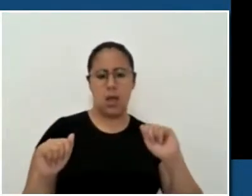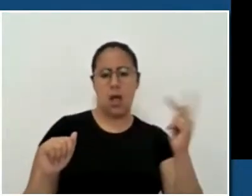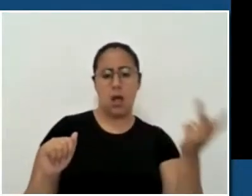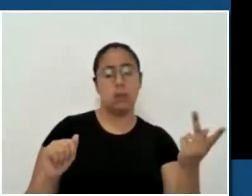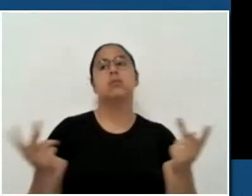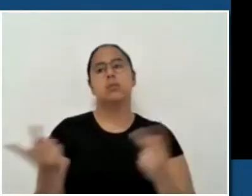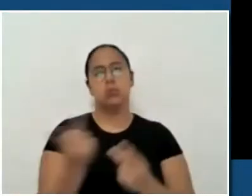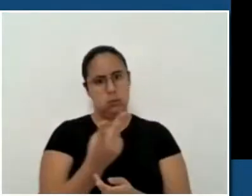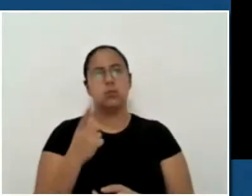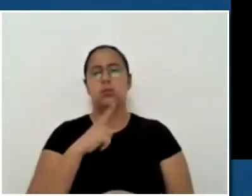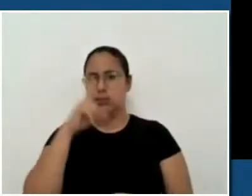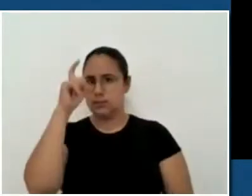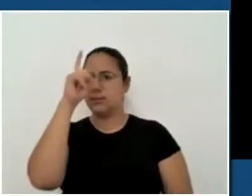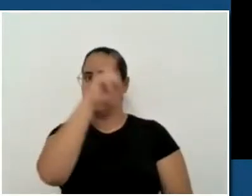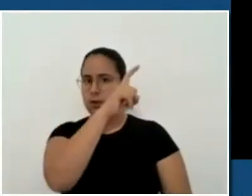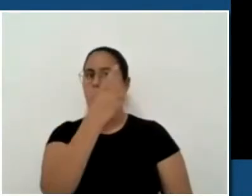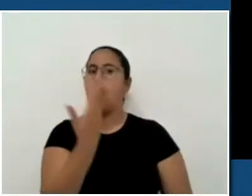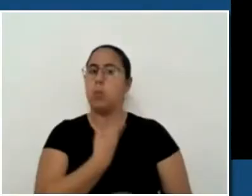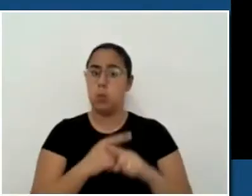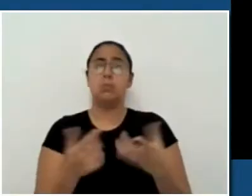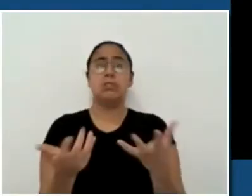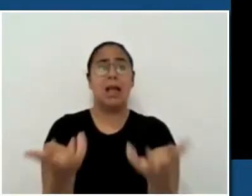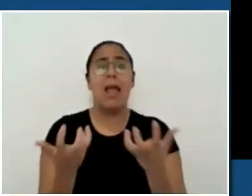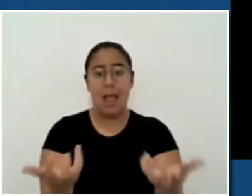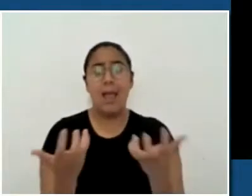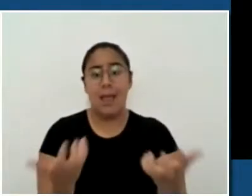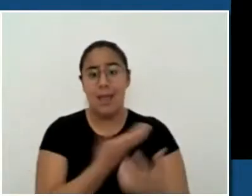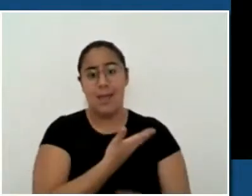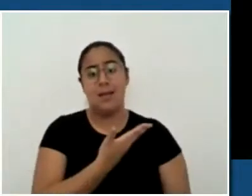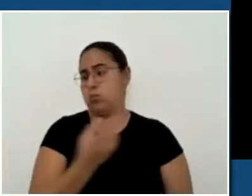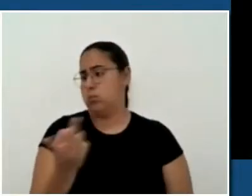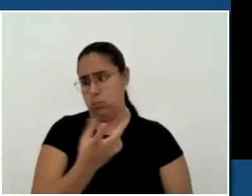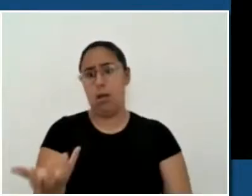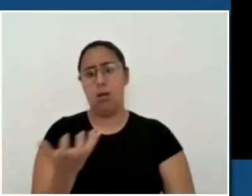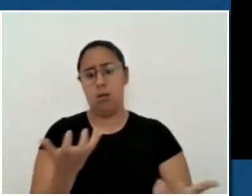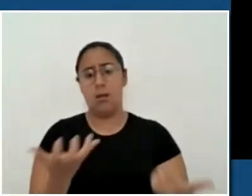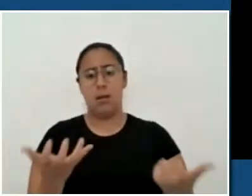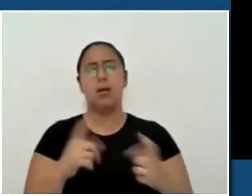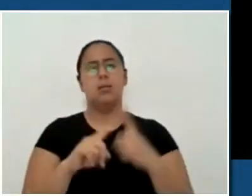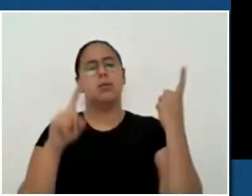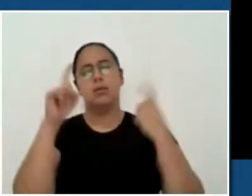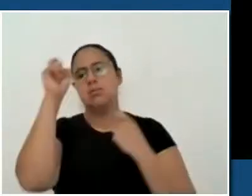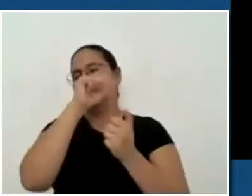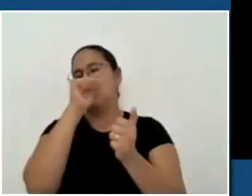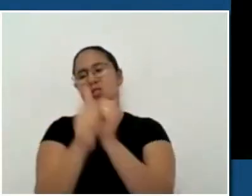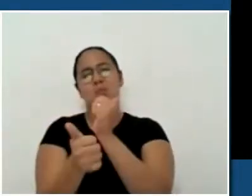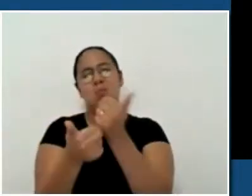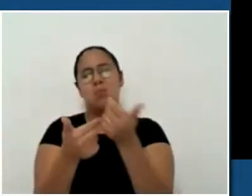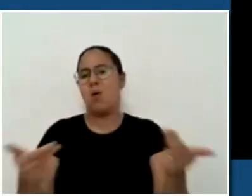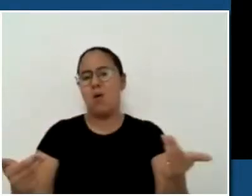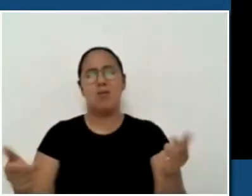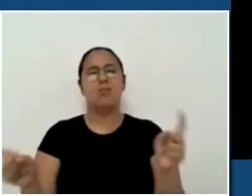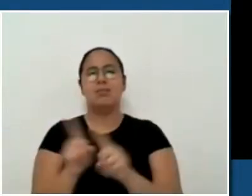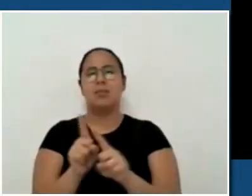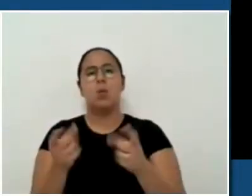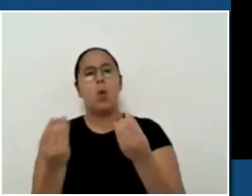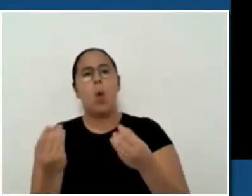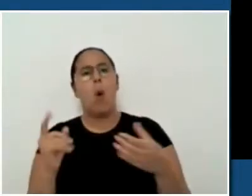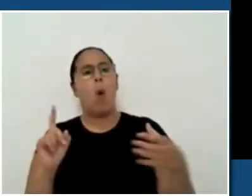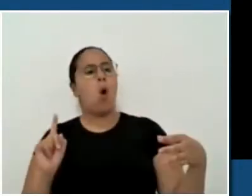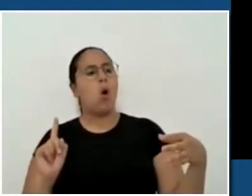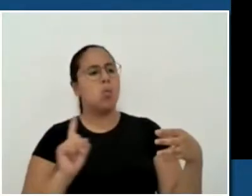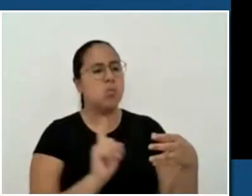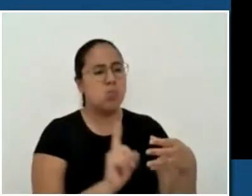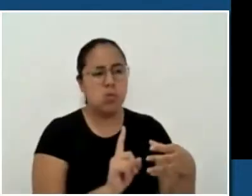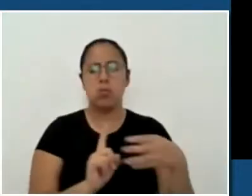esportes. E os dois têm dificuldade para os ritos de entrada no meio, coisas que podem ser treinadas e